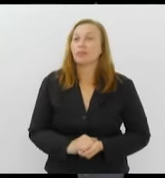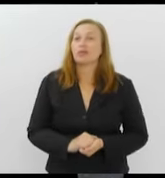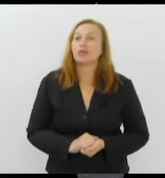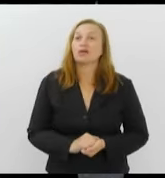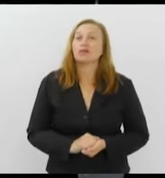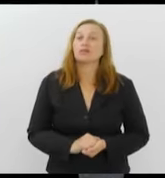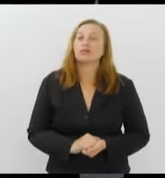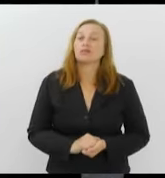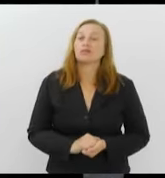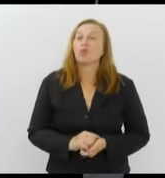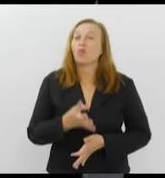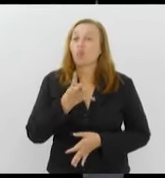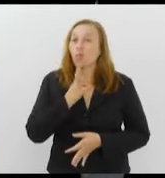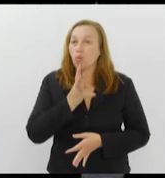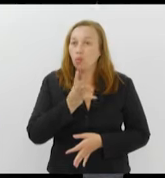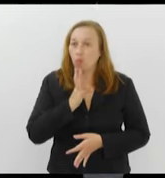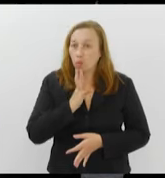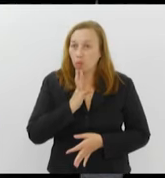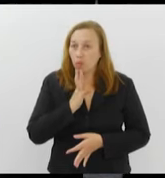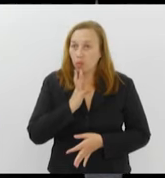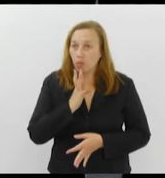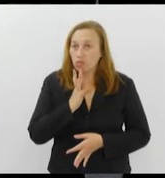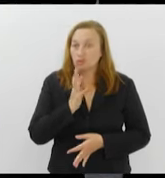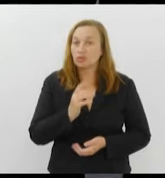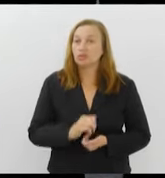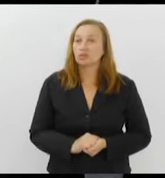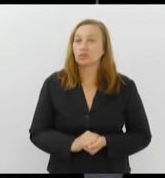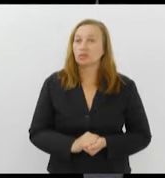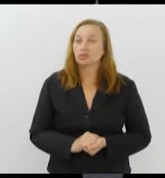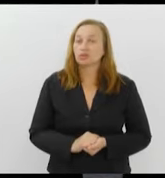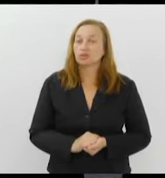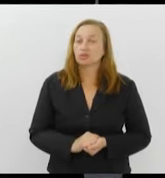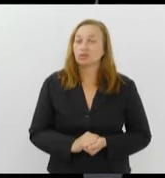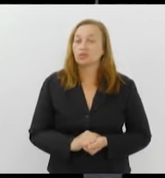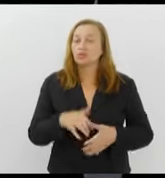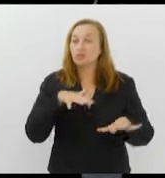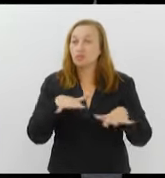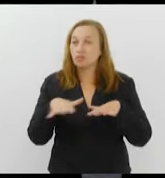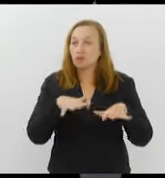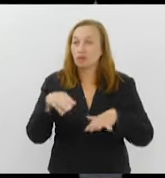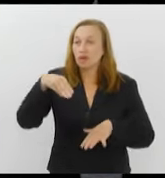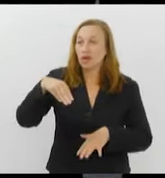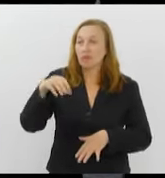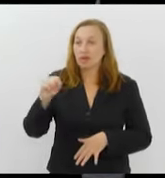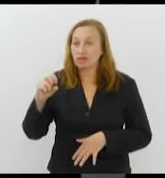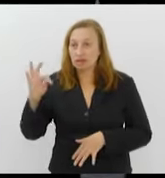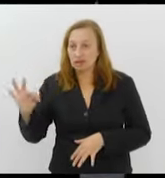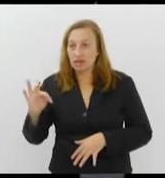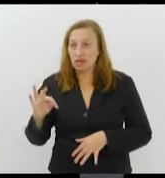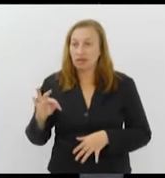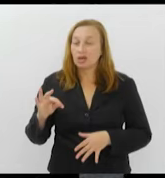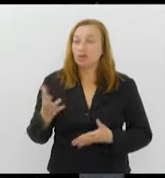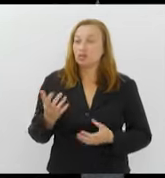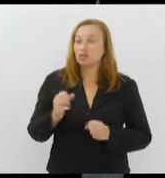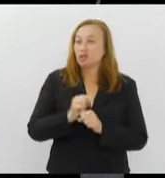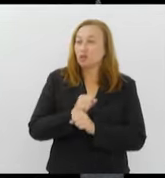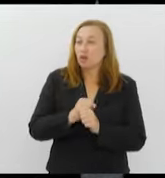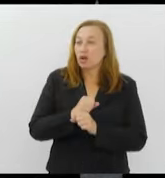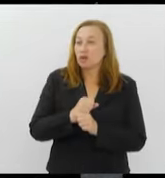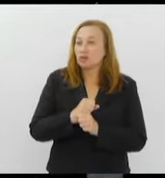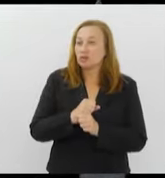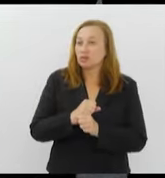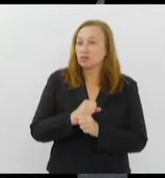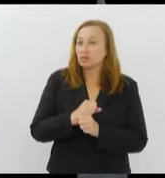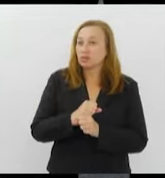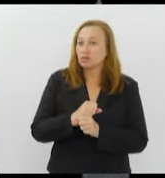eu conheço e me dou com o movimento MST desde o tempo que a deputada